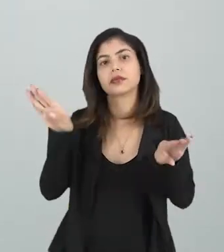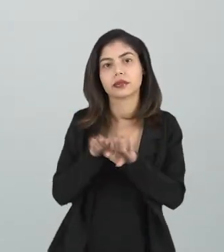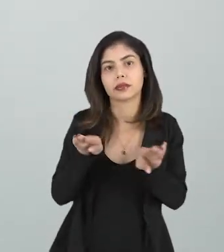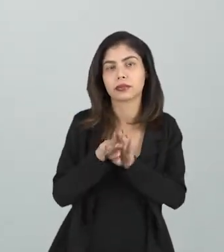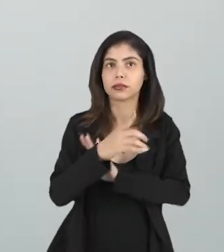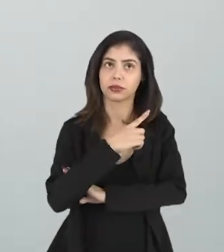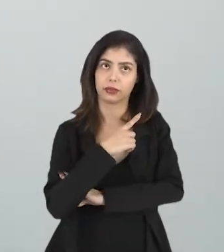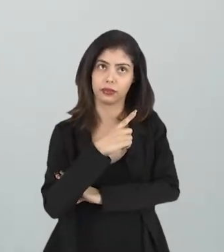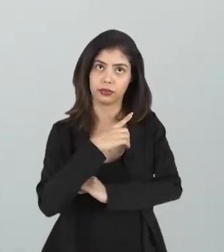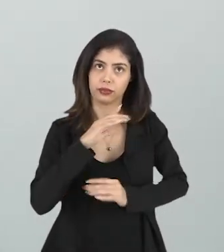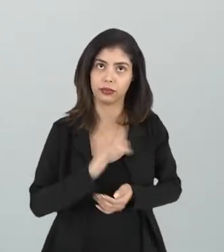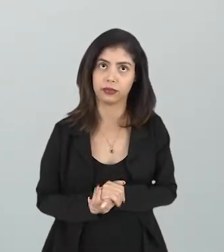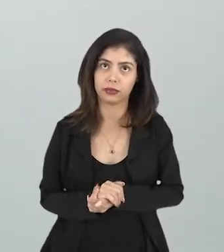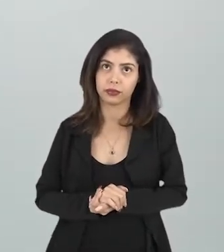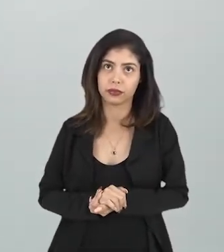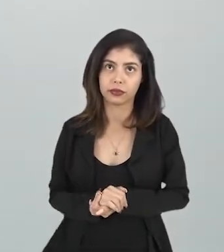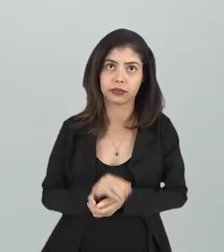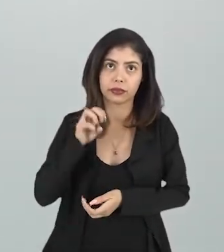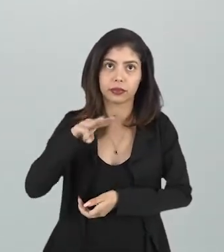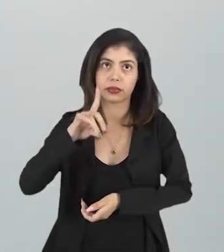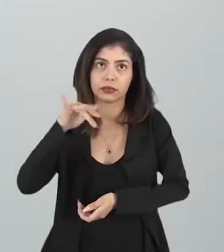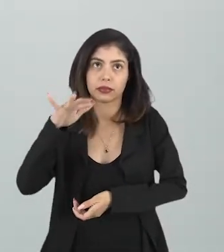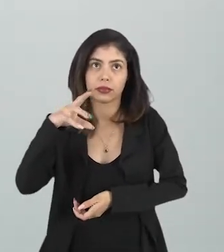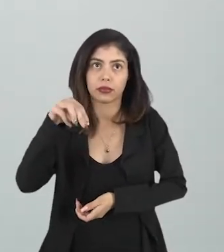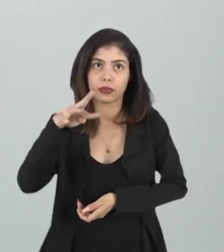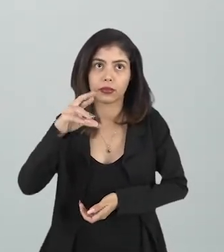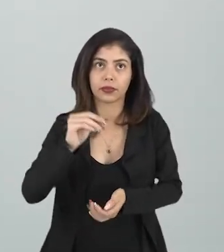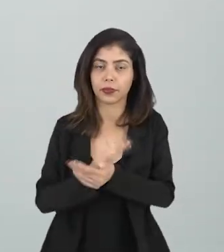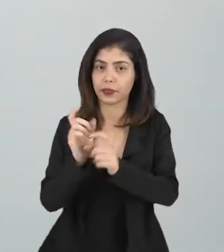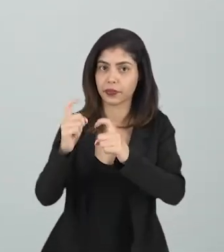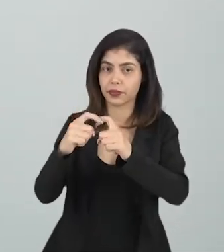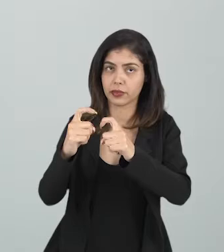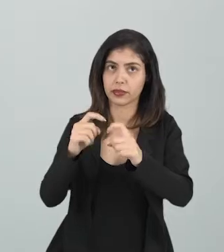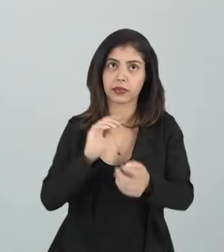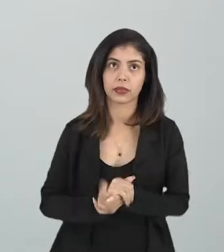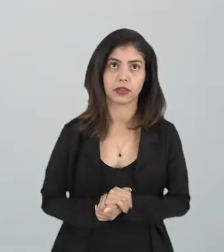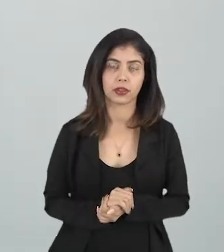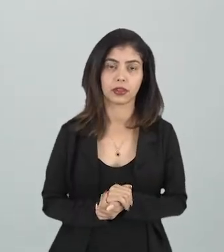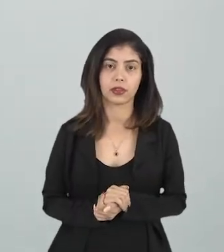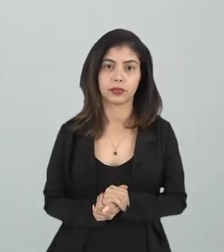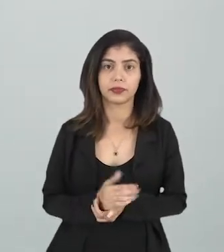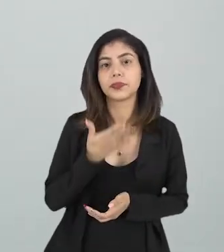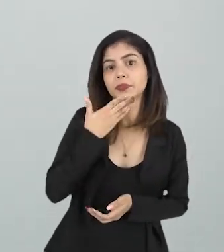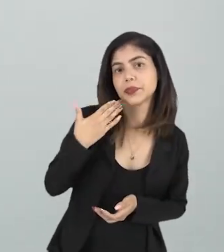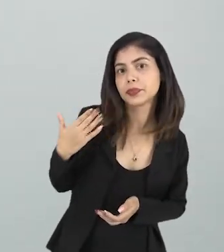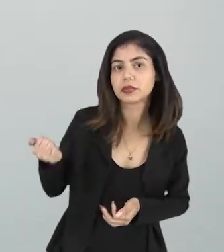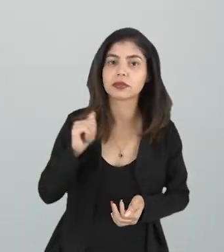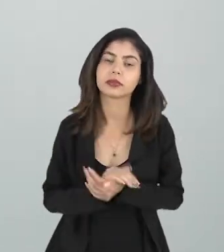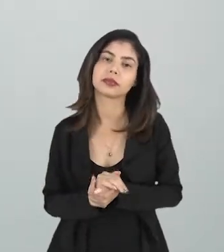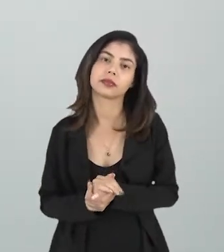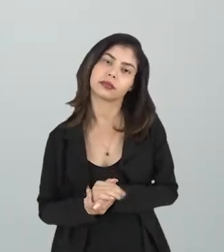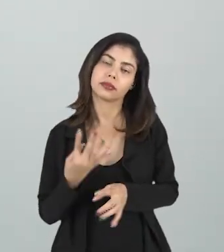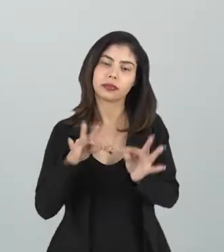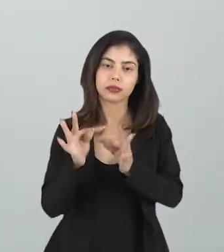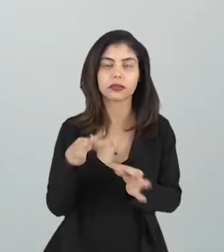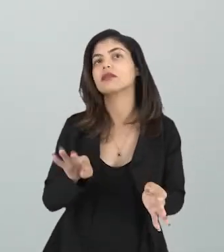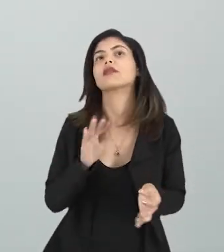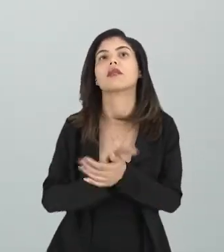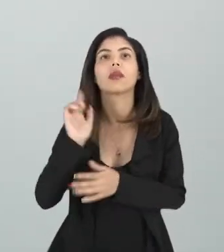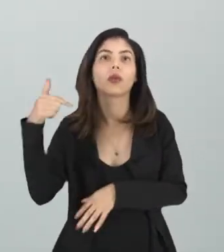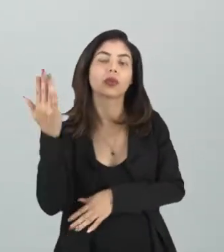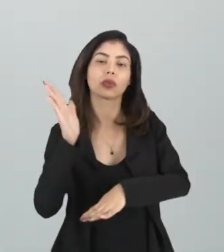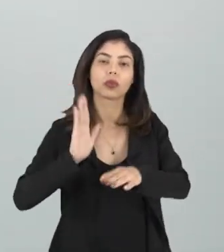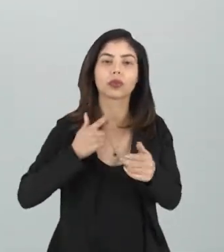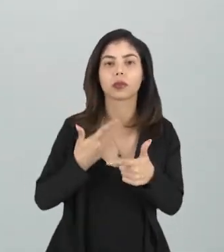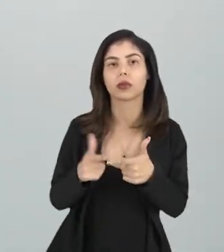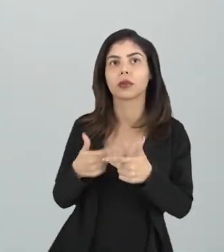sua importância, porque vai trazer para a gente medicamentos, vai trazer para a gente o conforto, né, as tecnologias, tá? Então, outros